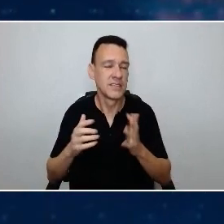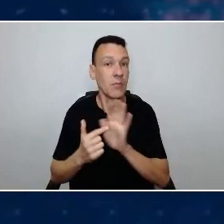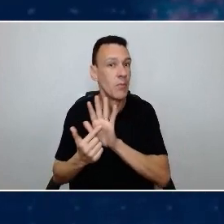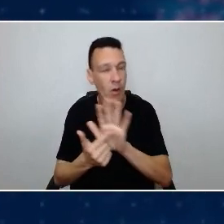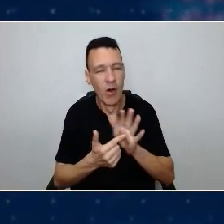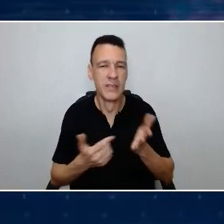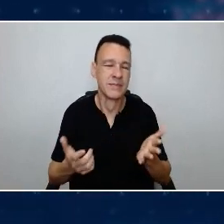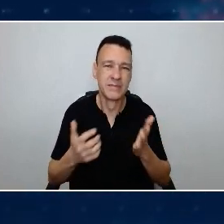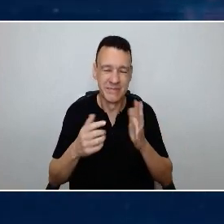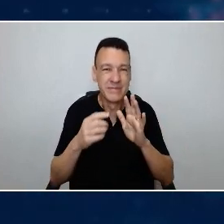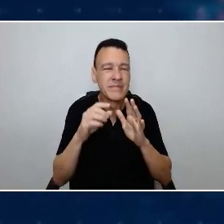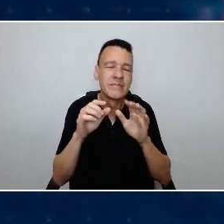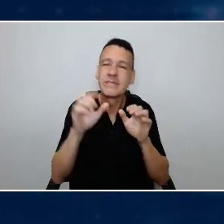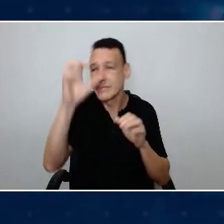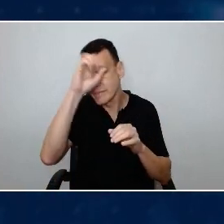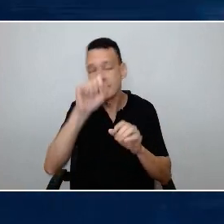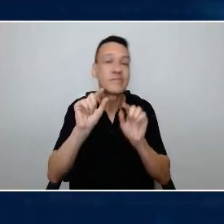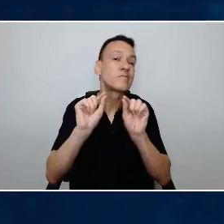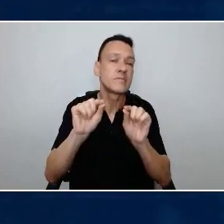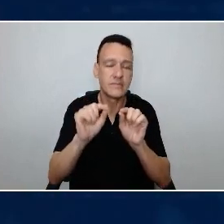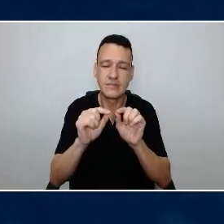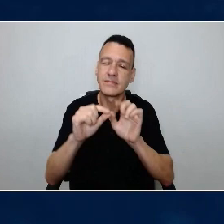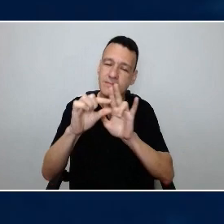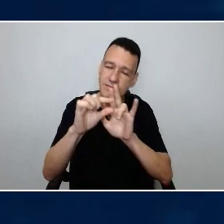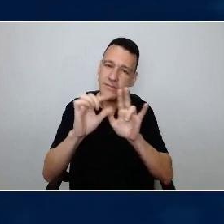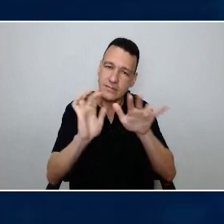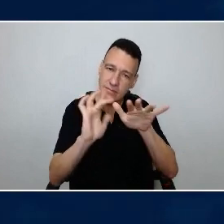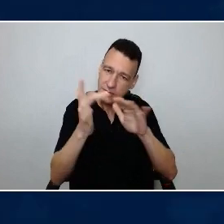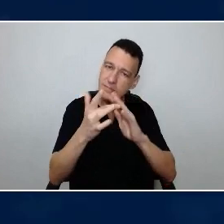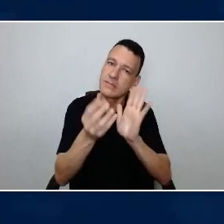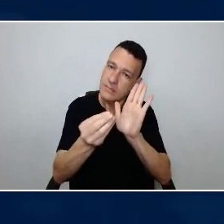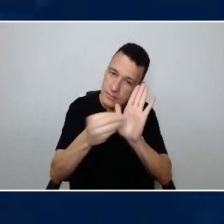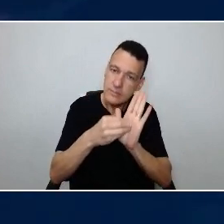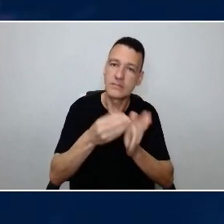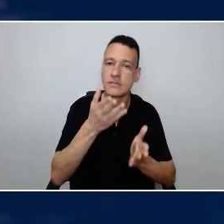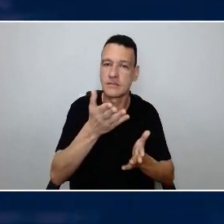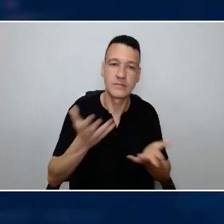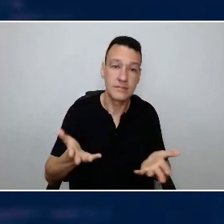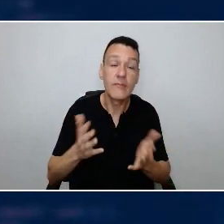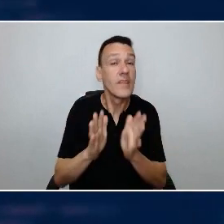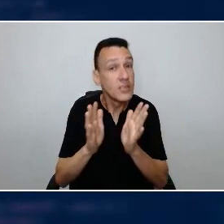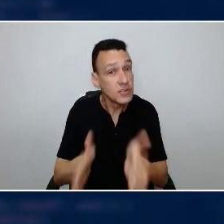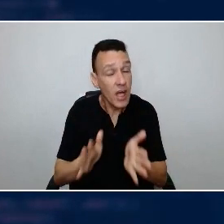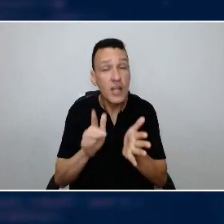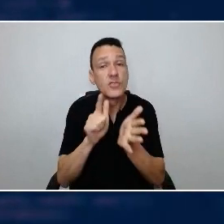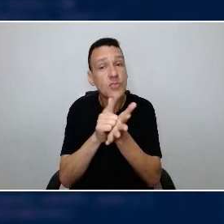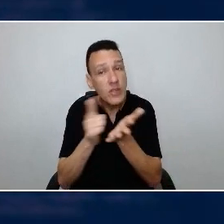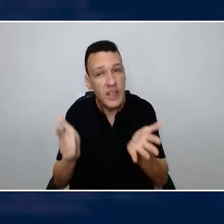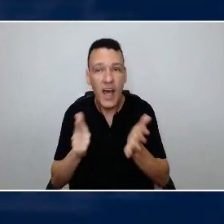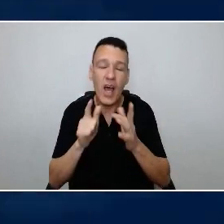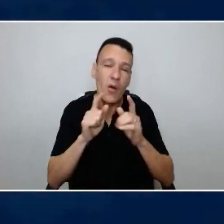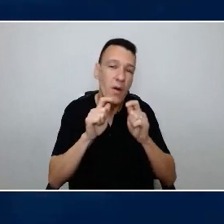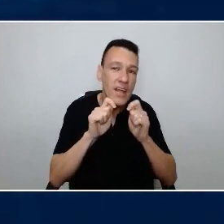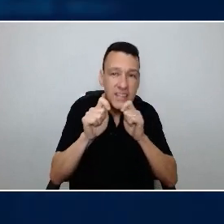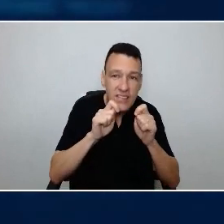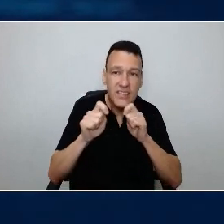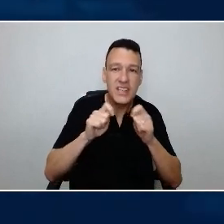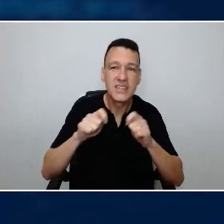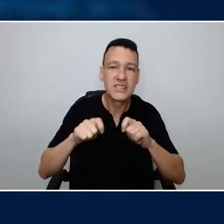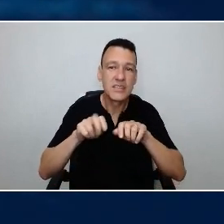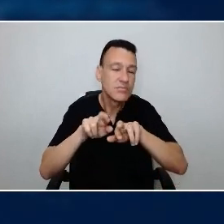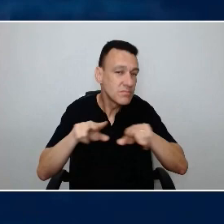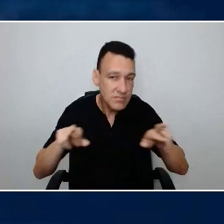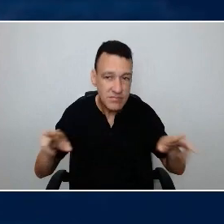vocês porque só tenho acrescentar aqui foi que umas reportagens entrevistas e tá até no meu no final do slide eu vou